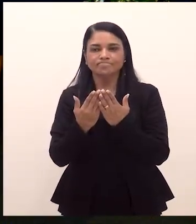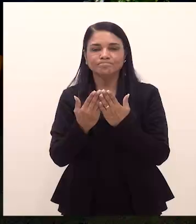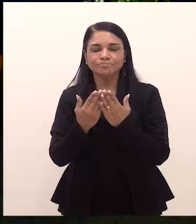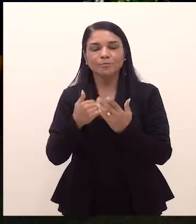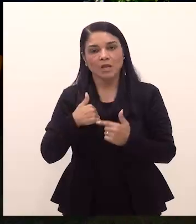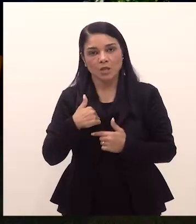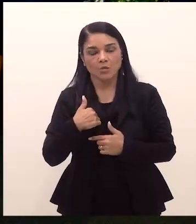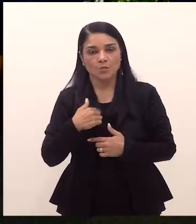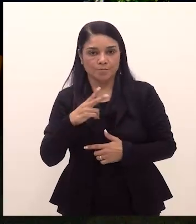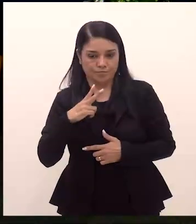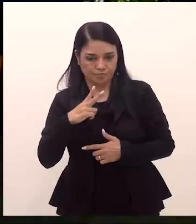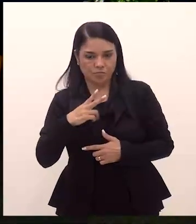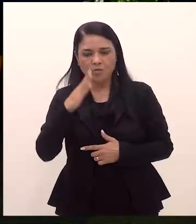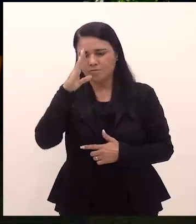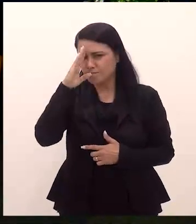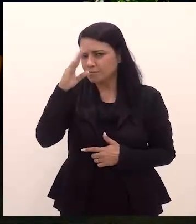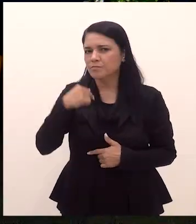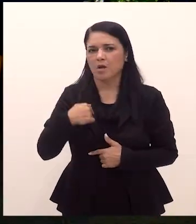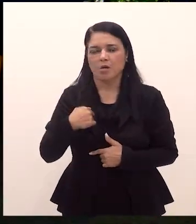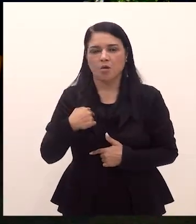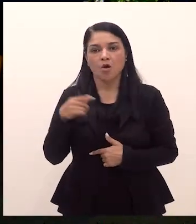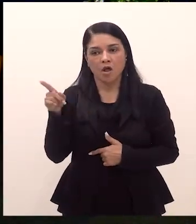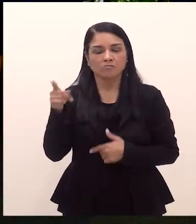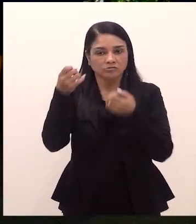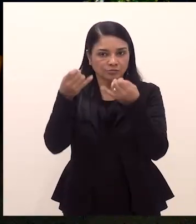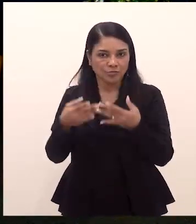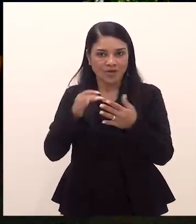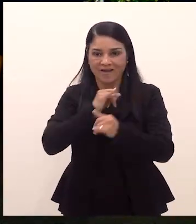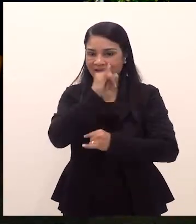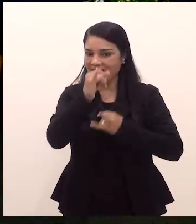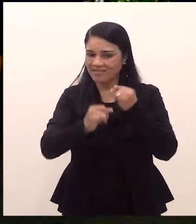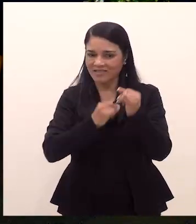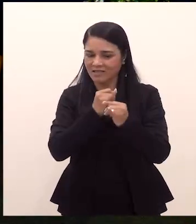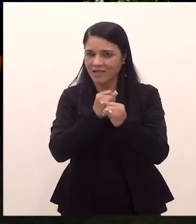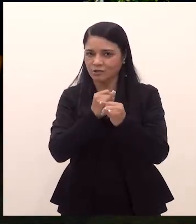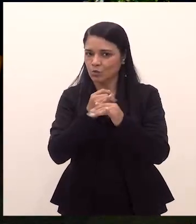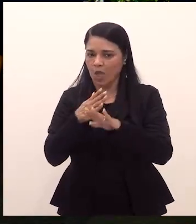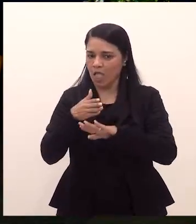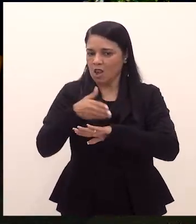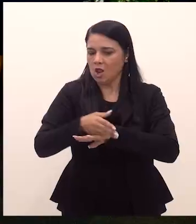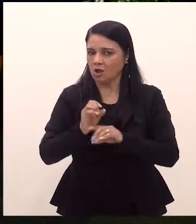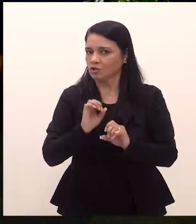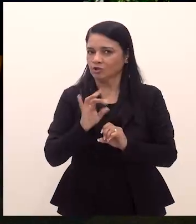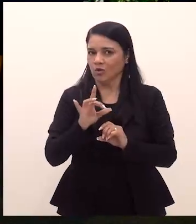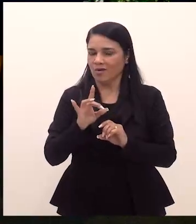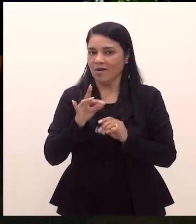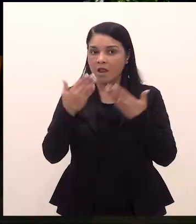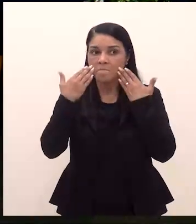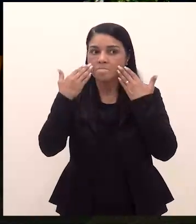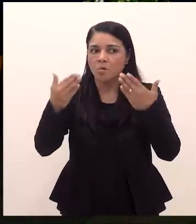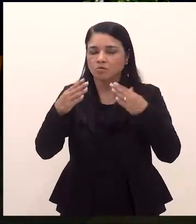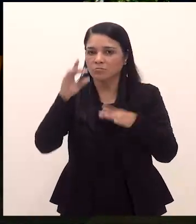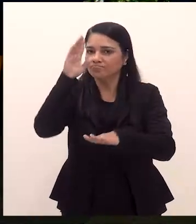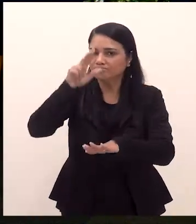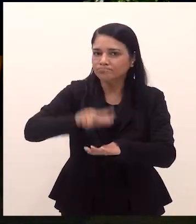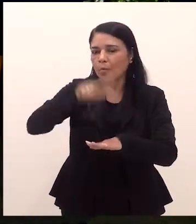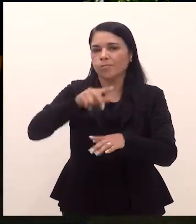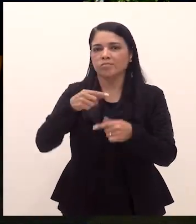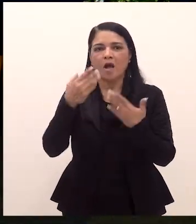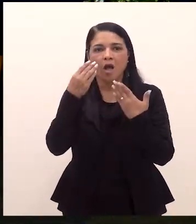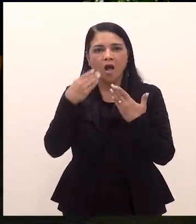também, porque eu, pessoalmente, acho fundamental, né? Até porque, como ela falou, a internet não é mais um lugar que a gente entra, né? Tá no